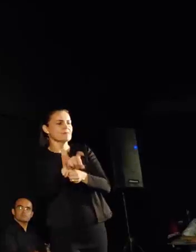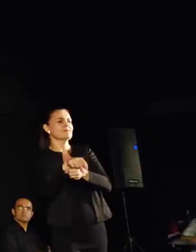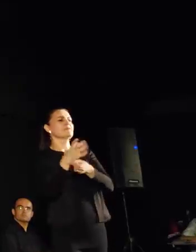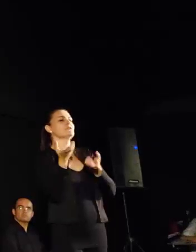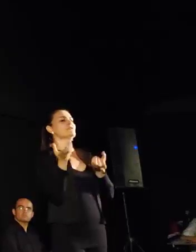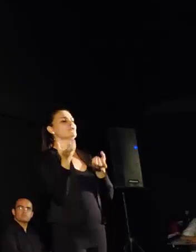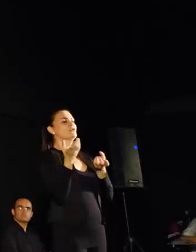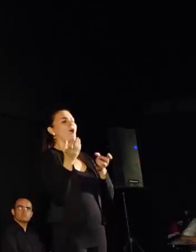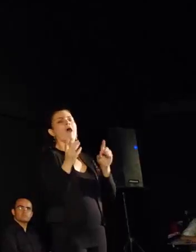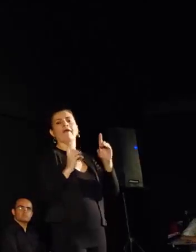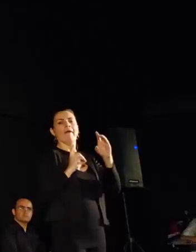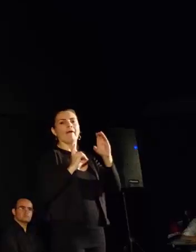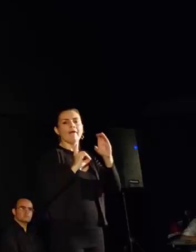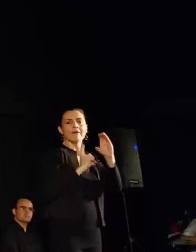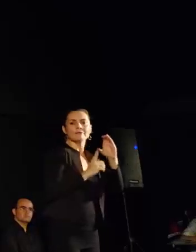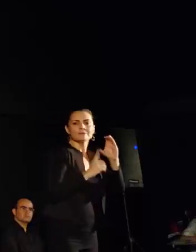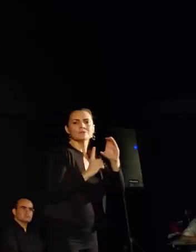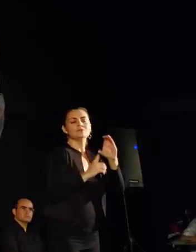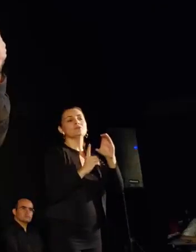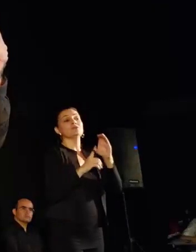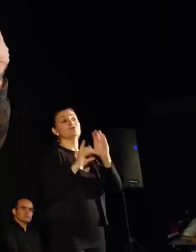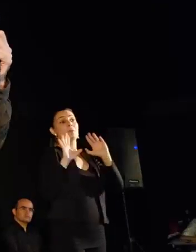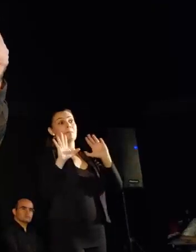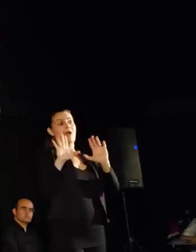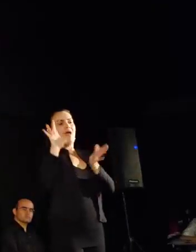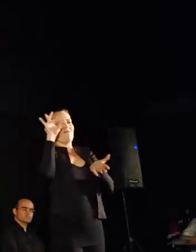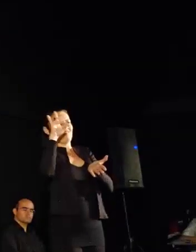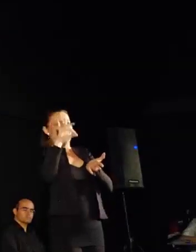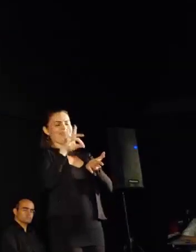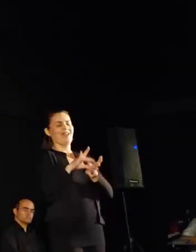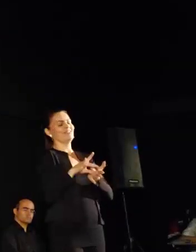vai. Agora, a verdade é outra. A verdade é outra.